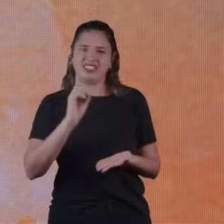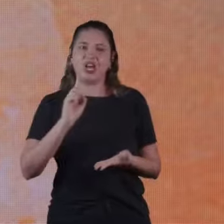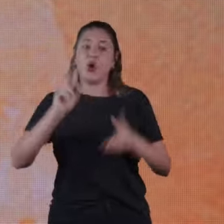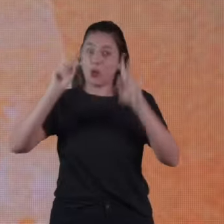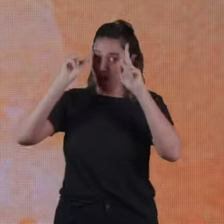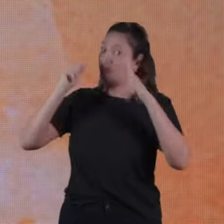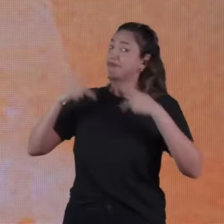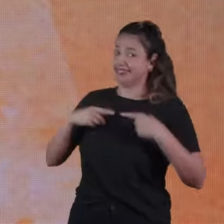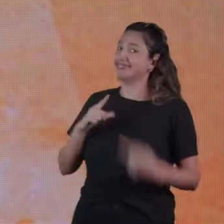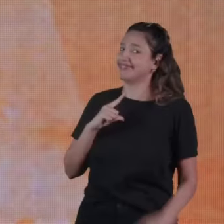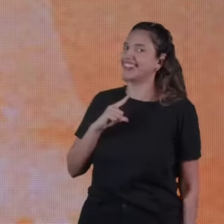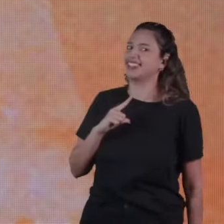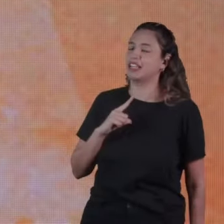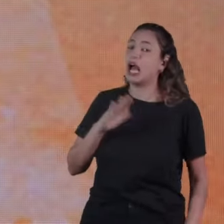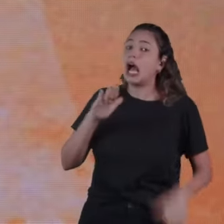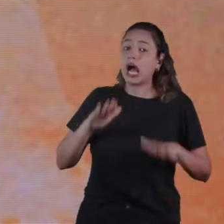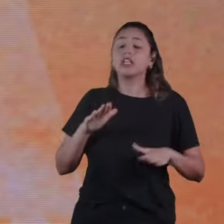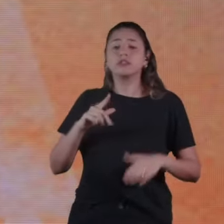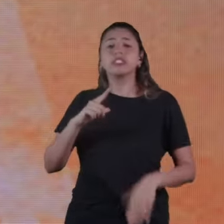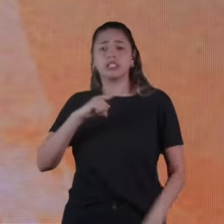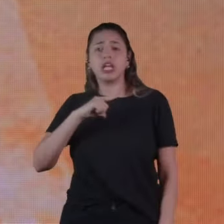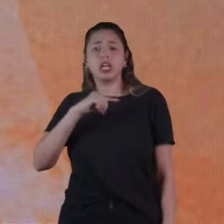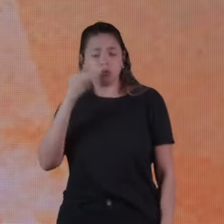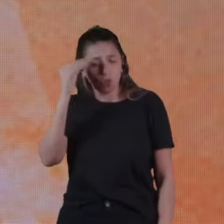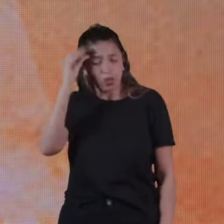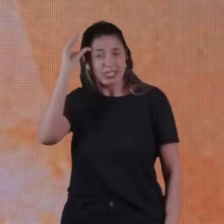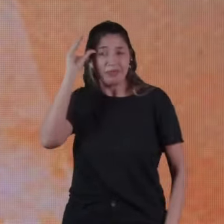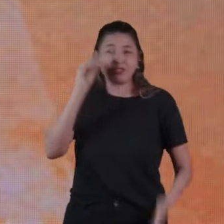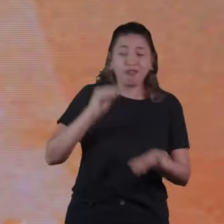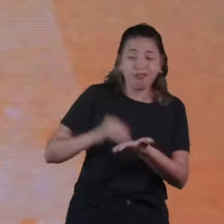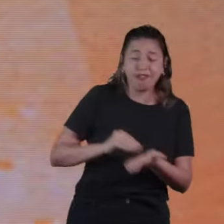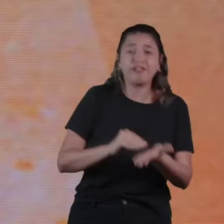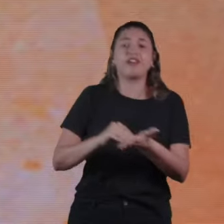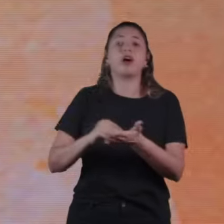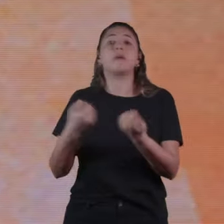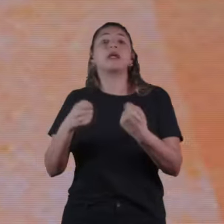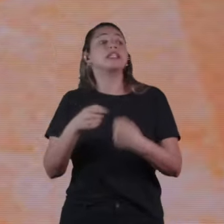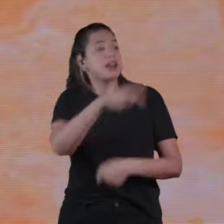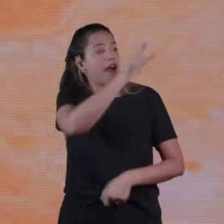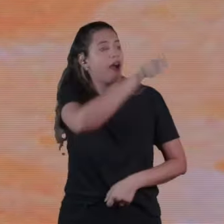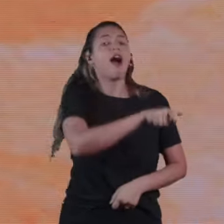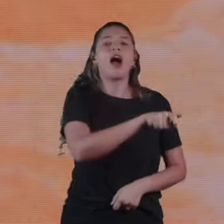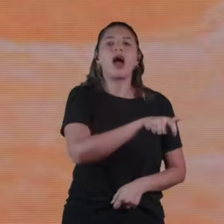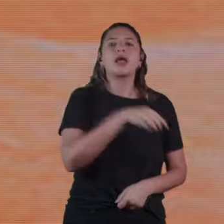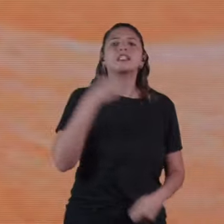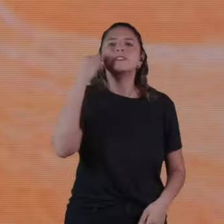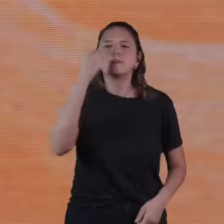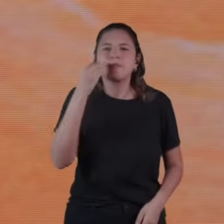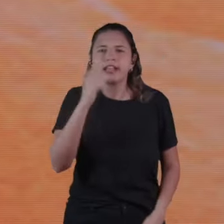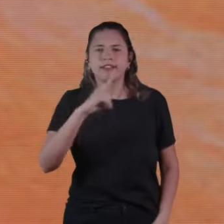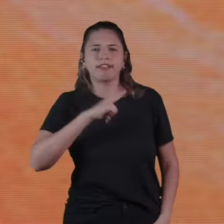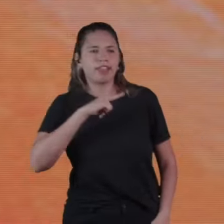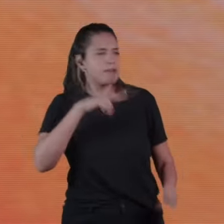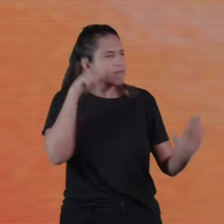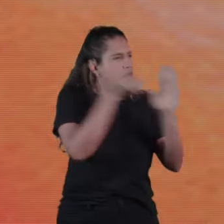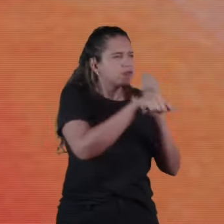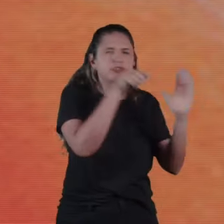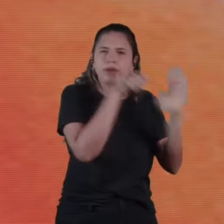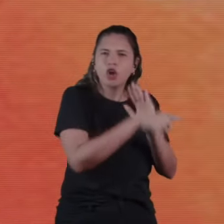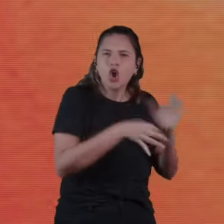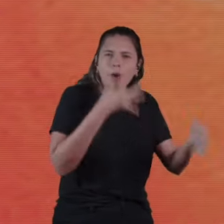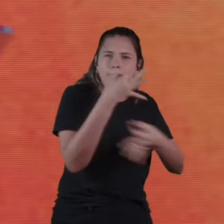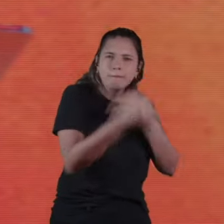domina uma área, mas falta conhecimento em outra, você busca alguém que tenha mais expertise naquela área para te orientar, para te dar